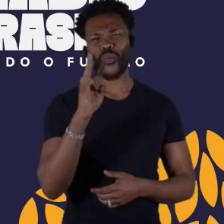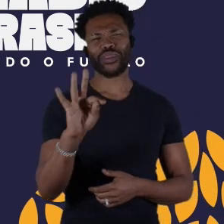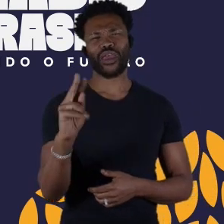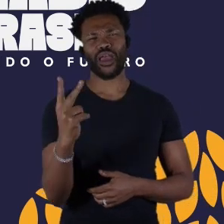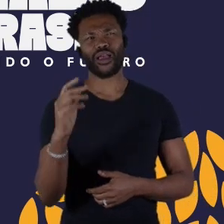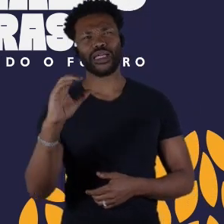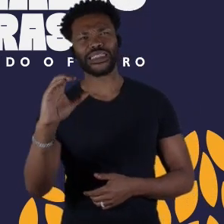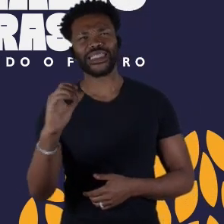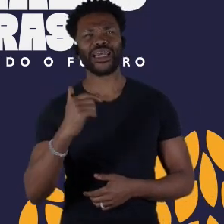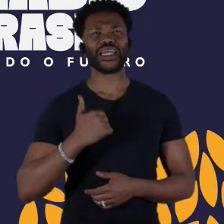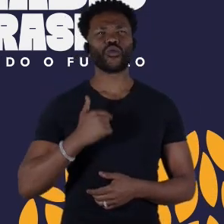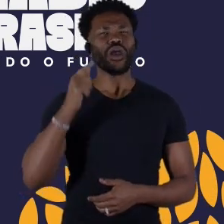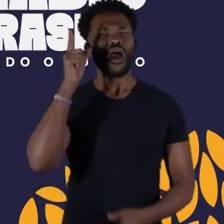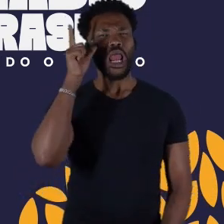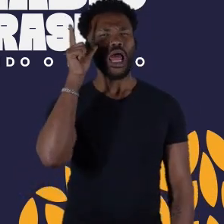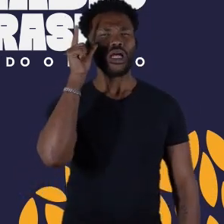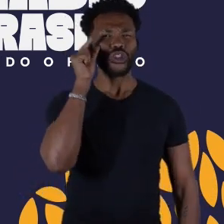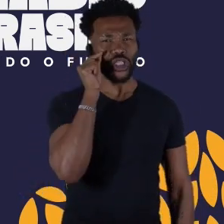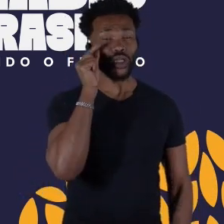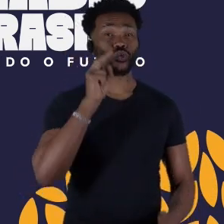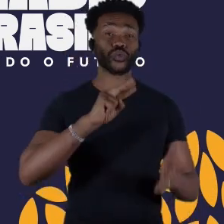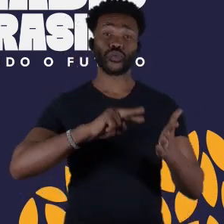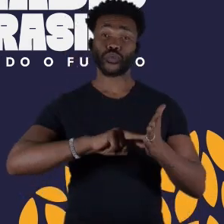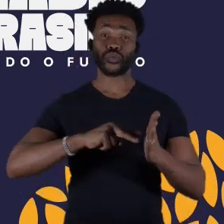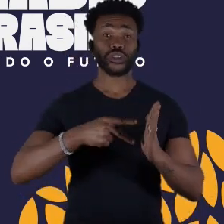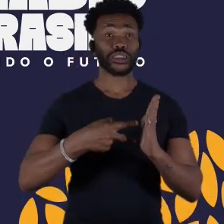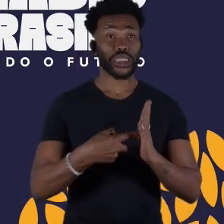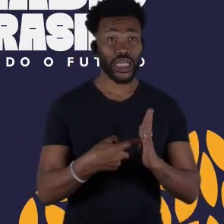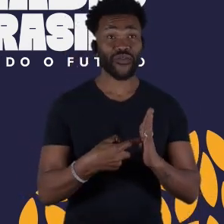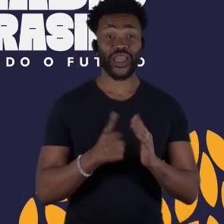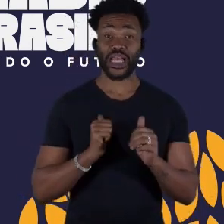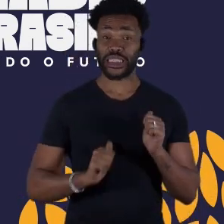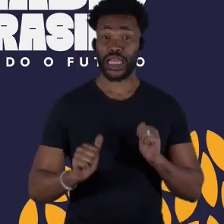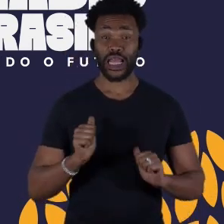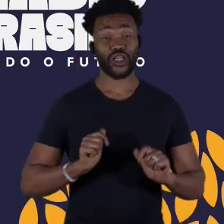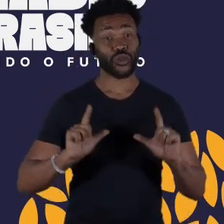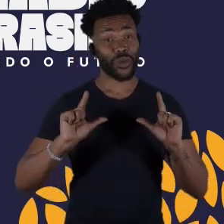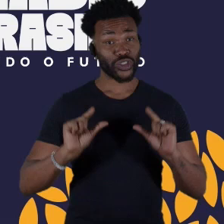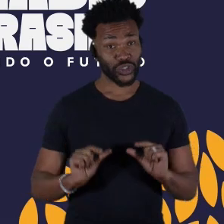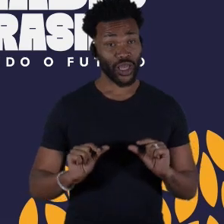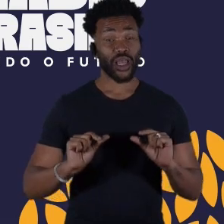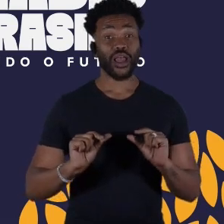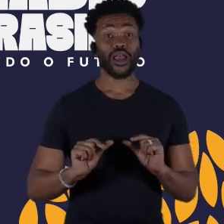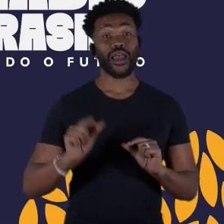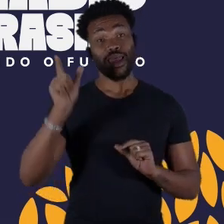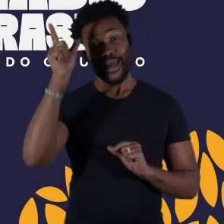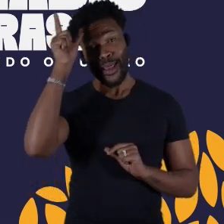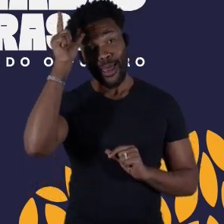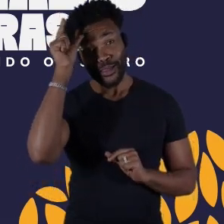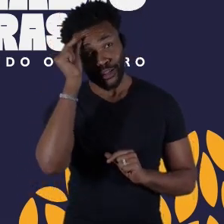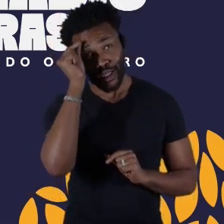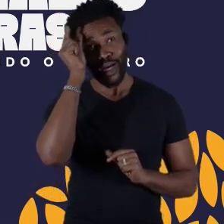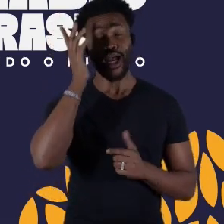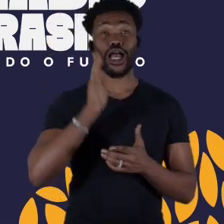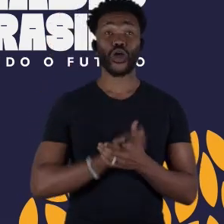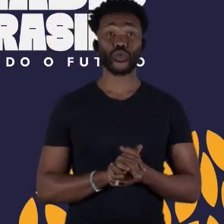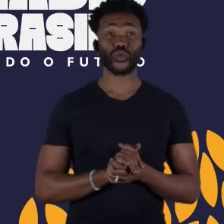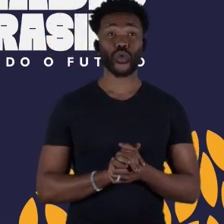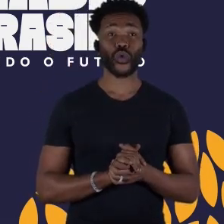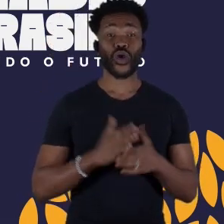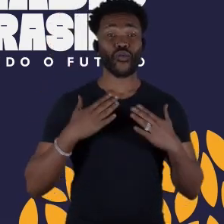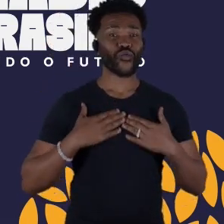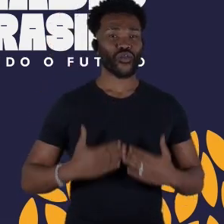fico relaxado, não quer dizer sem ansiedade. Relaxado na coisa do